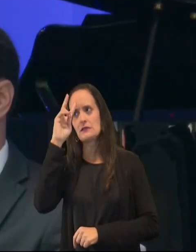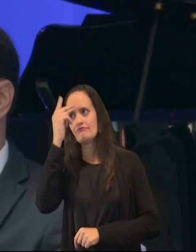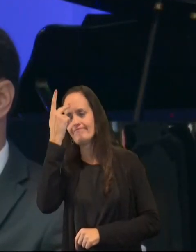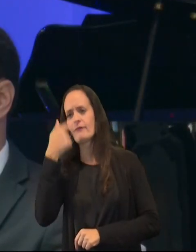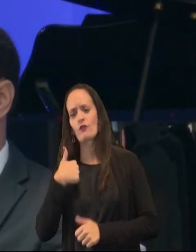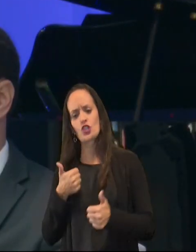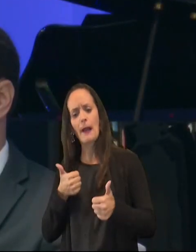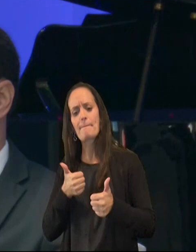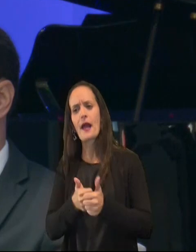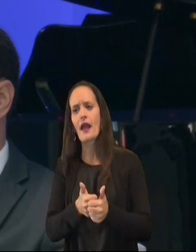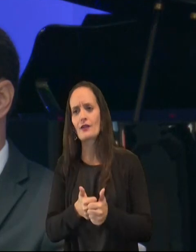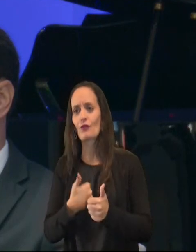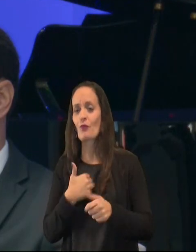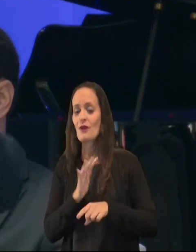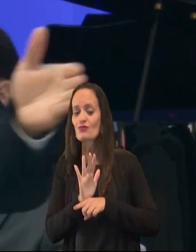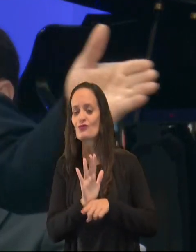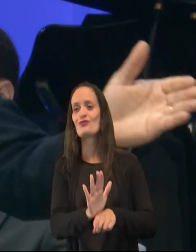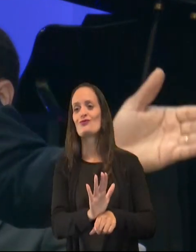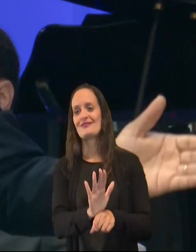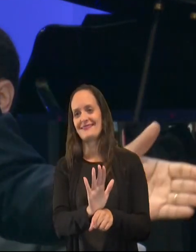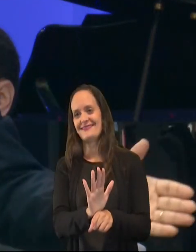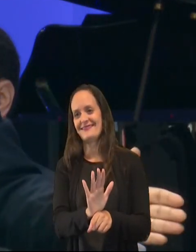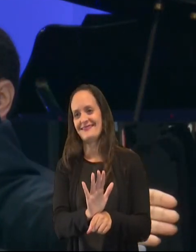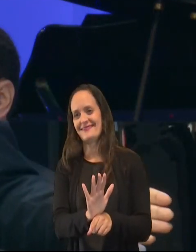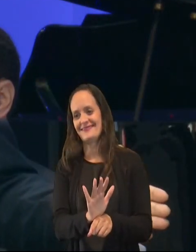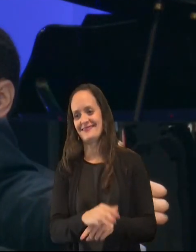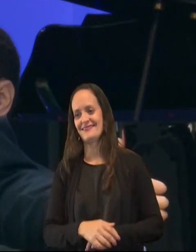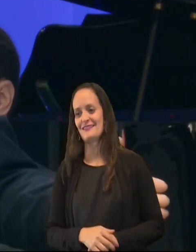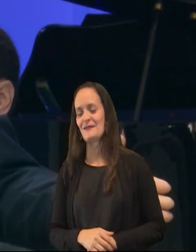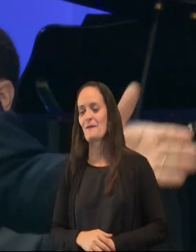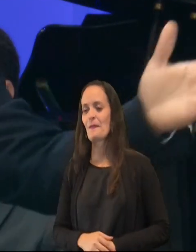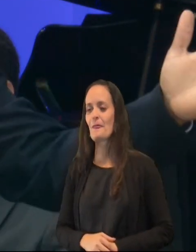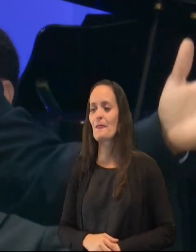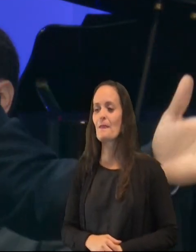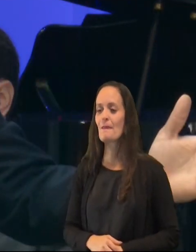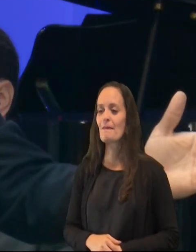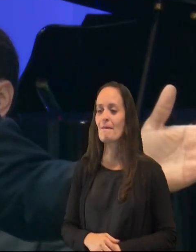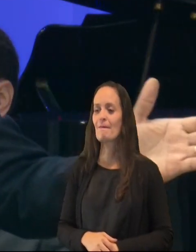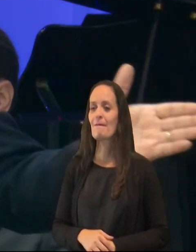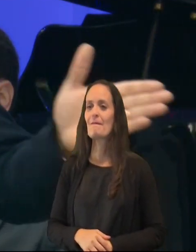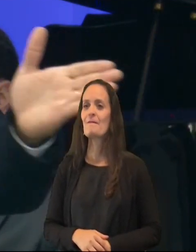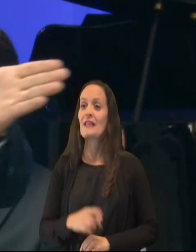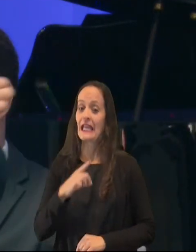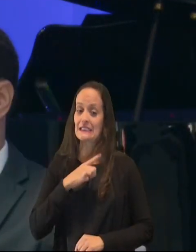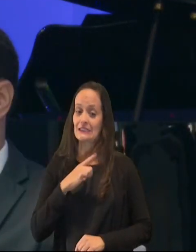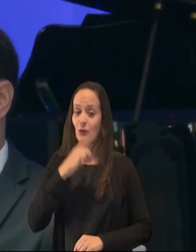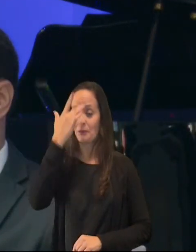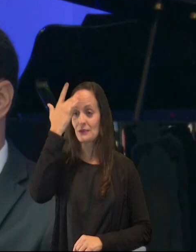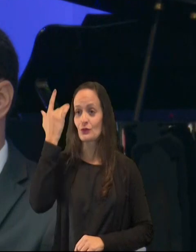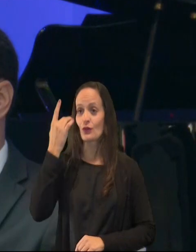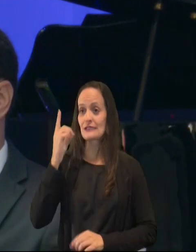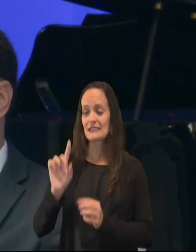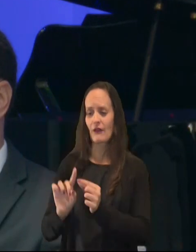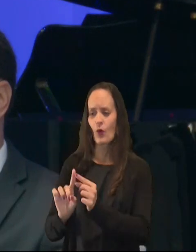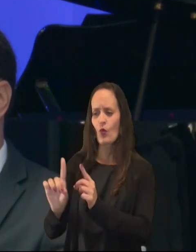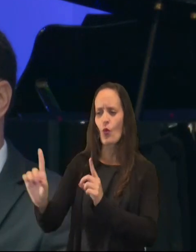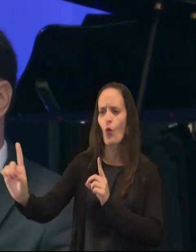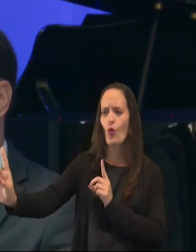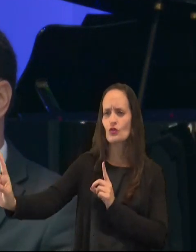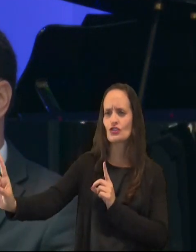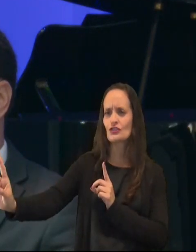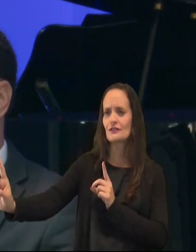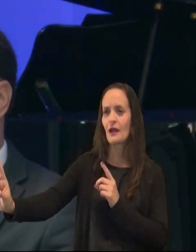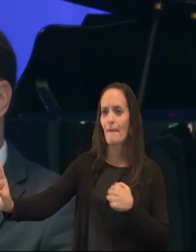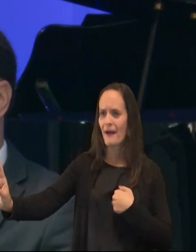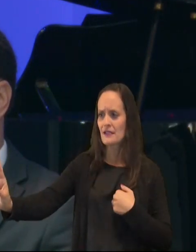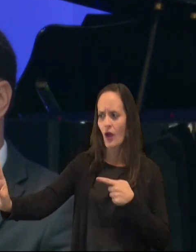que os religiosos estavam perto e foram para longe. E aquele homem vinha longe e foi para perto, porque ele pensava: o que é